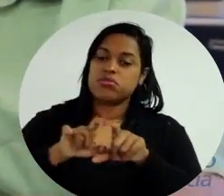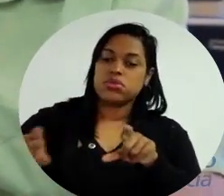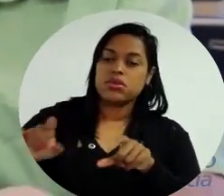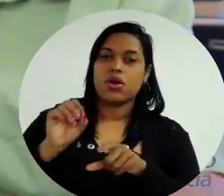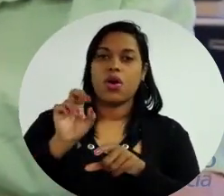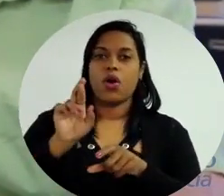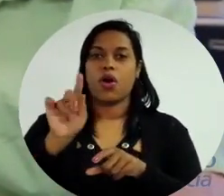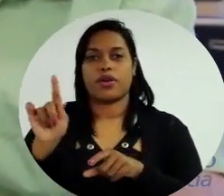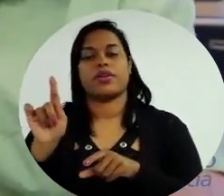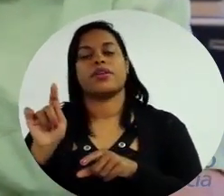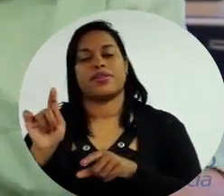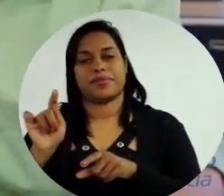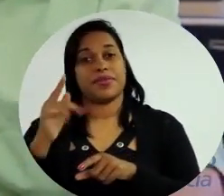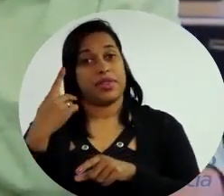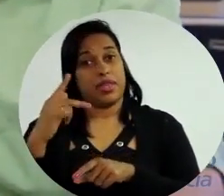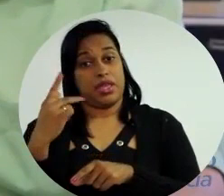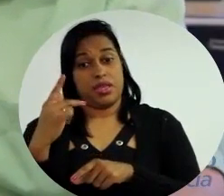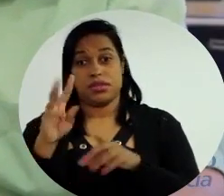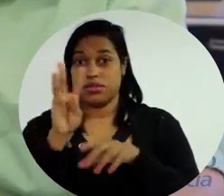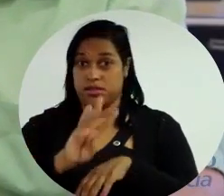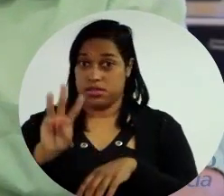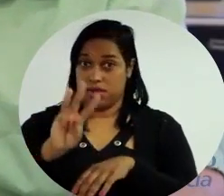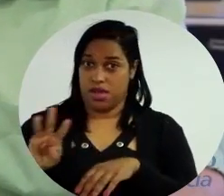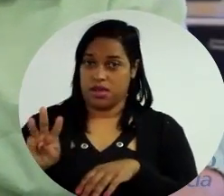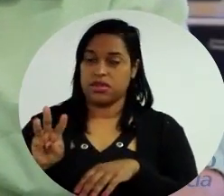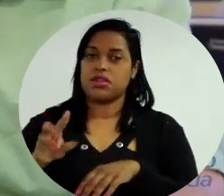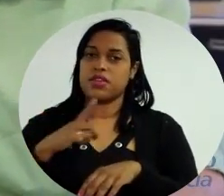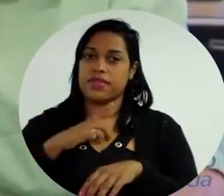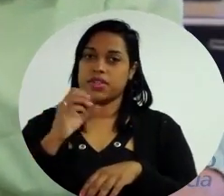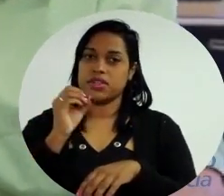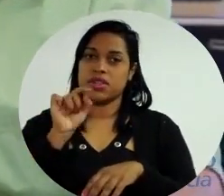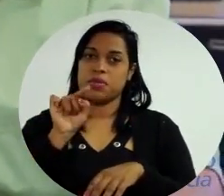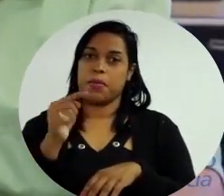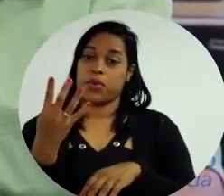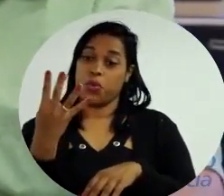www.inkscape.org. Nele, você vai ter a versão